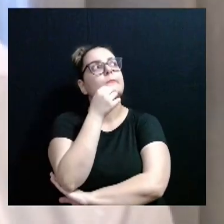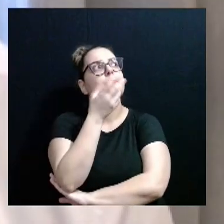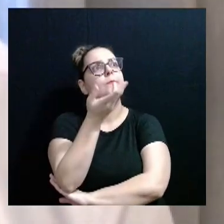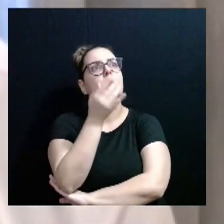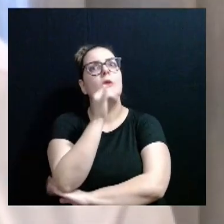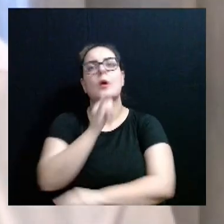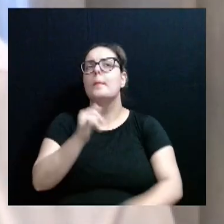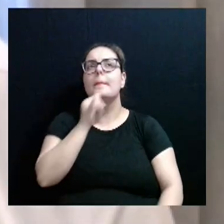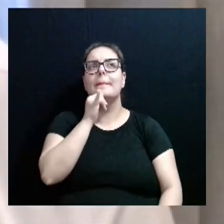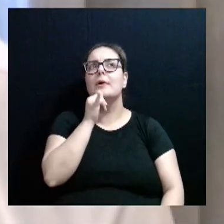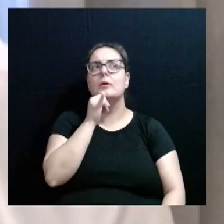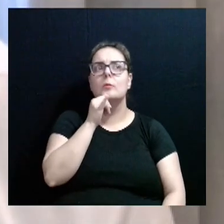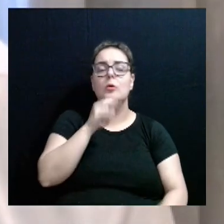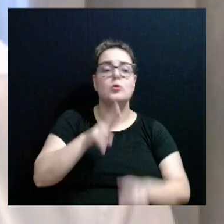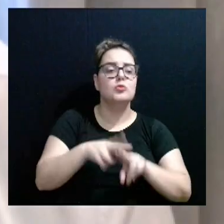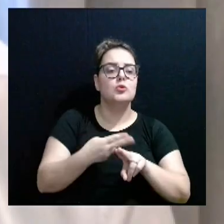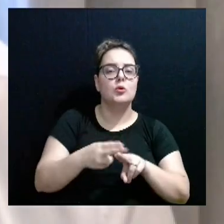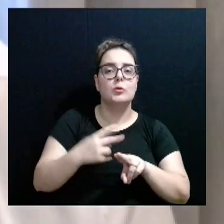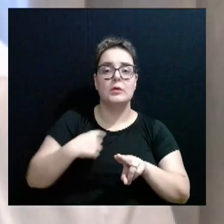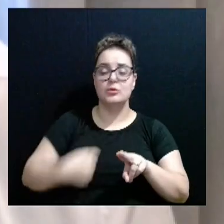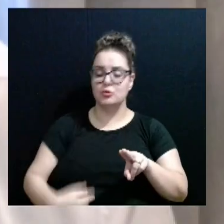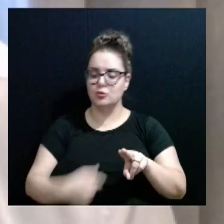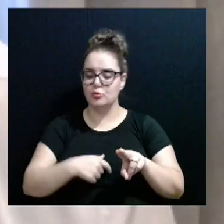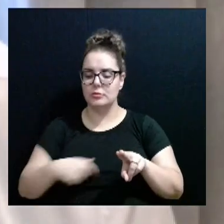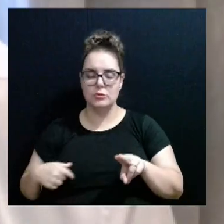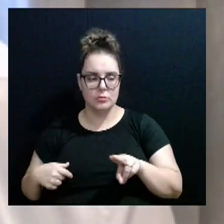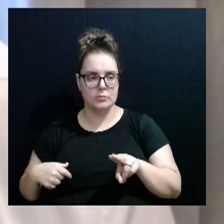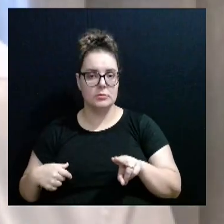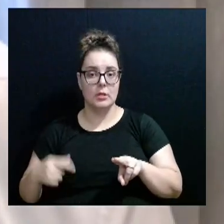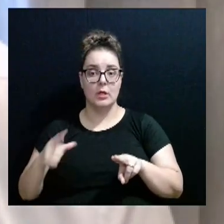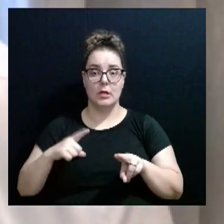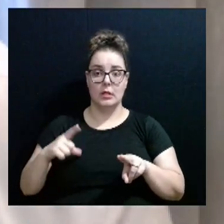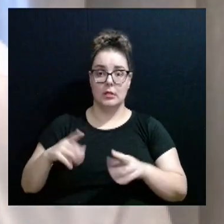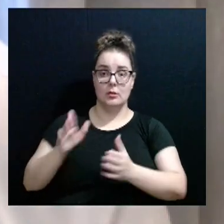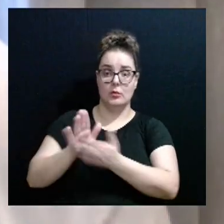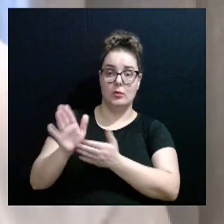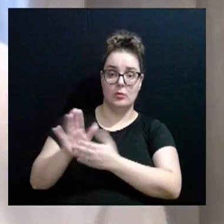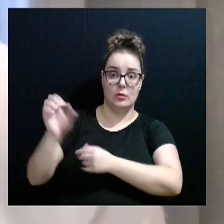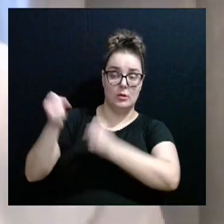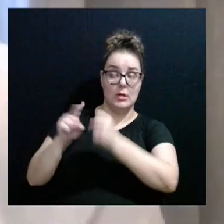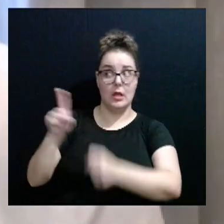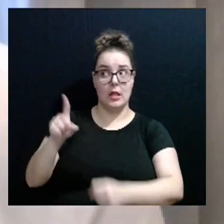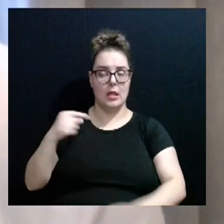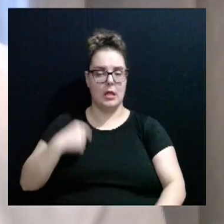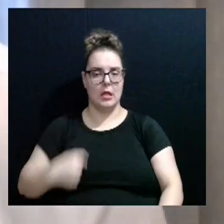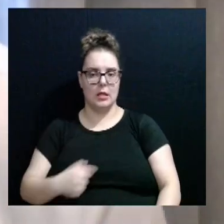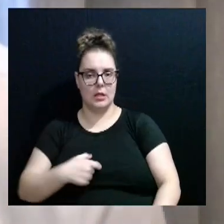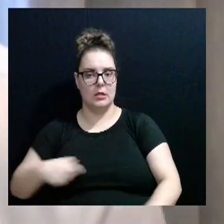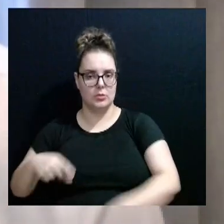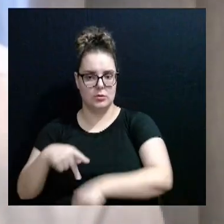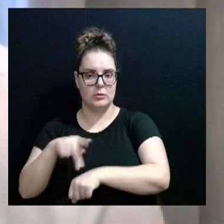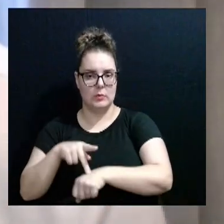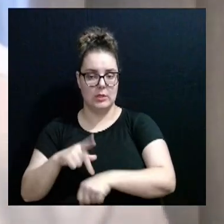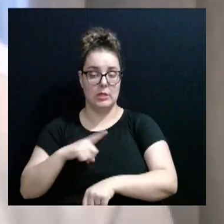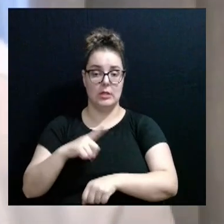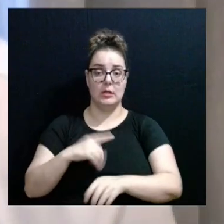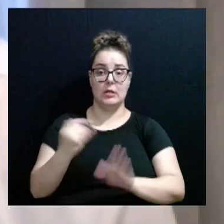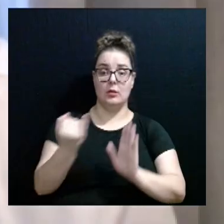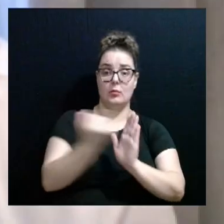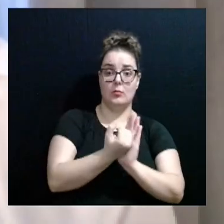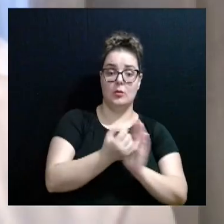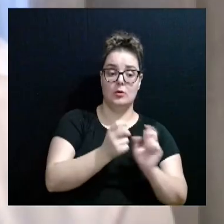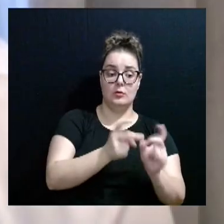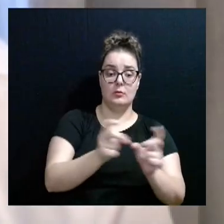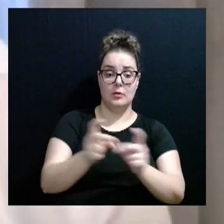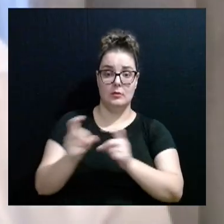suíço. Ele tem o custo de fabricação dele lá na Suíça, ele tem o imposto de importação para trazer o produto